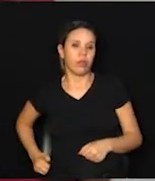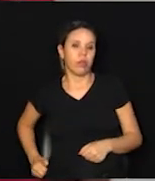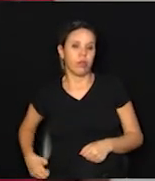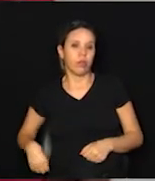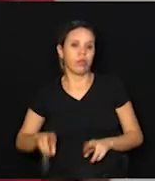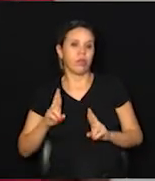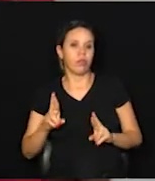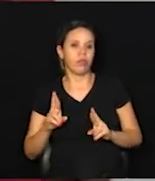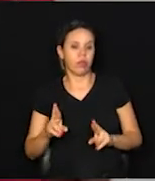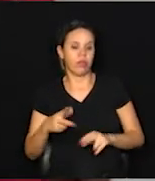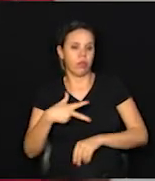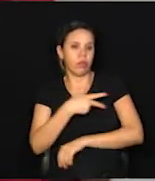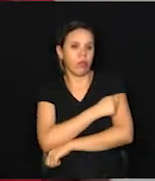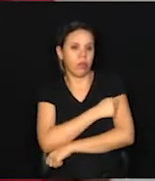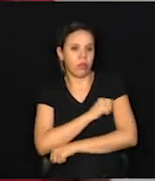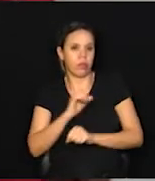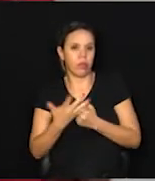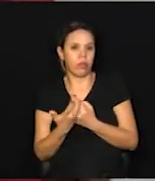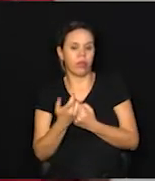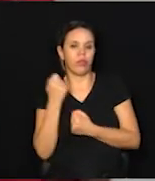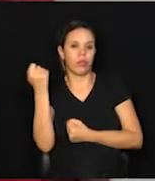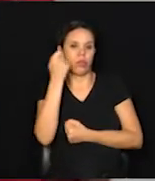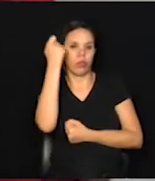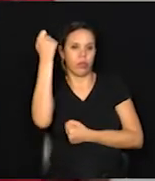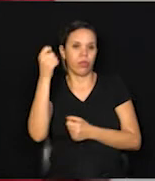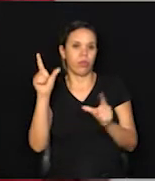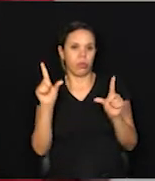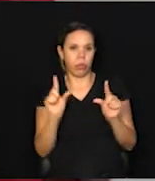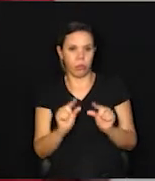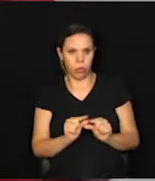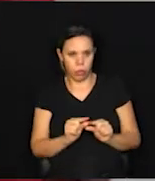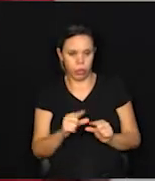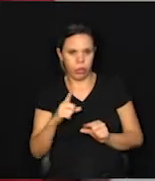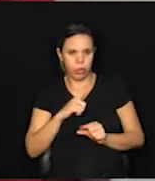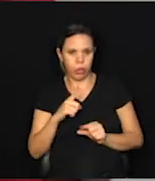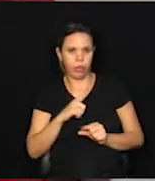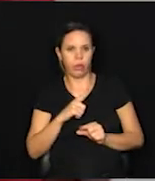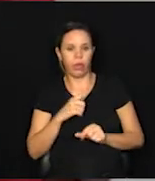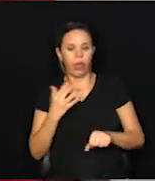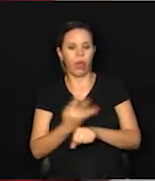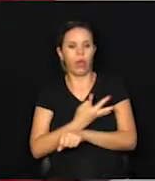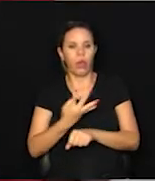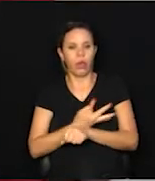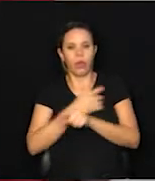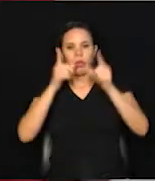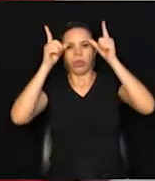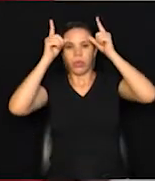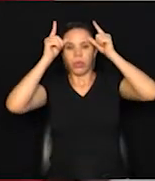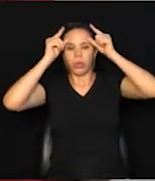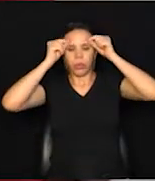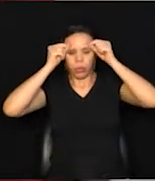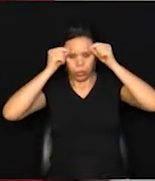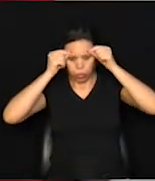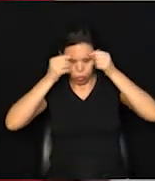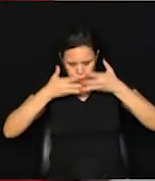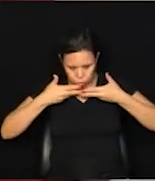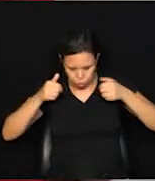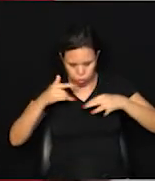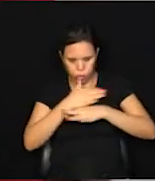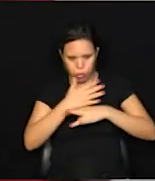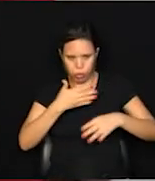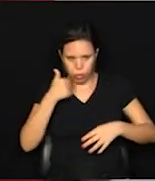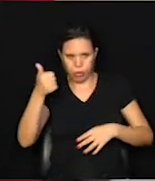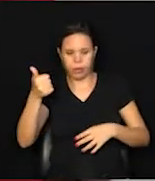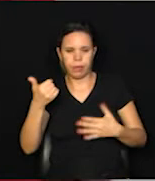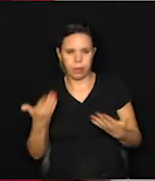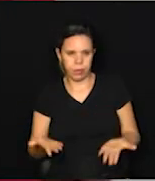a vacinação da Covid, a gravidade dos casos vai cair, a gente vai tirar o pé da lama, vai ficar melhor, a gente vai poder circular melhor,